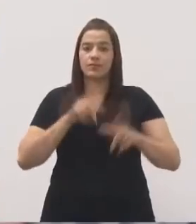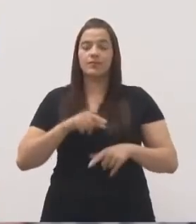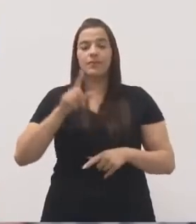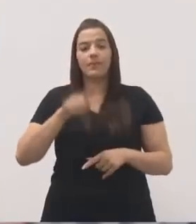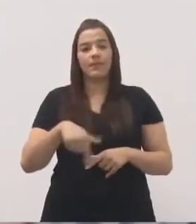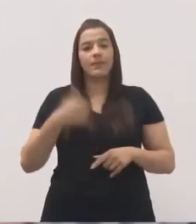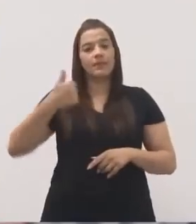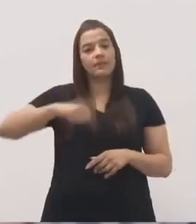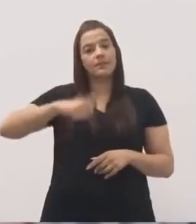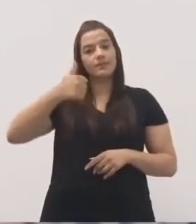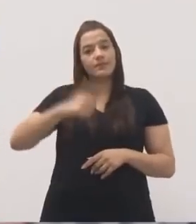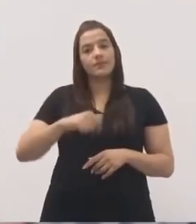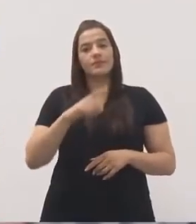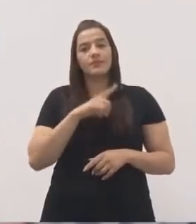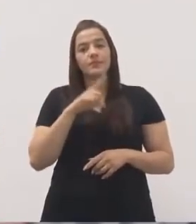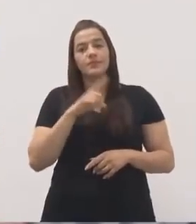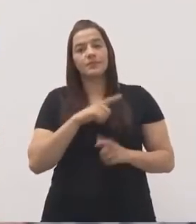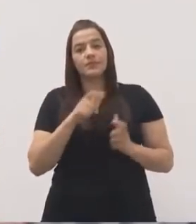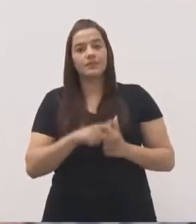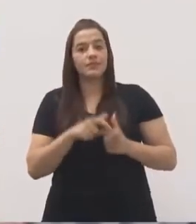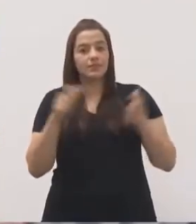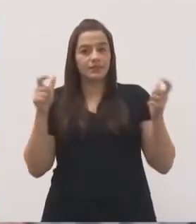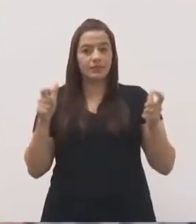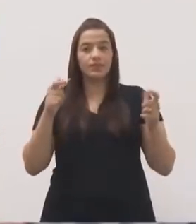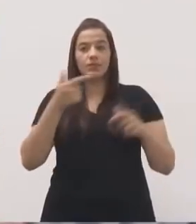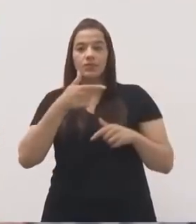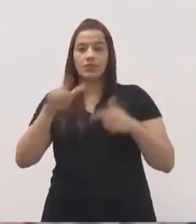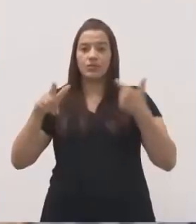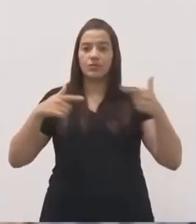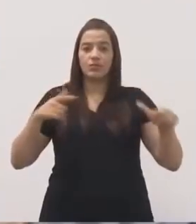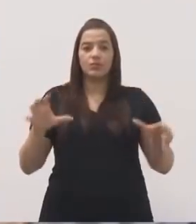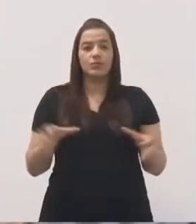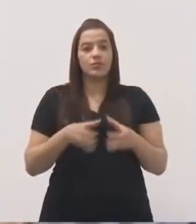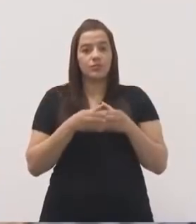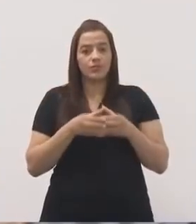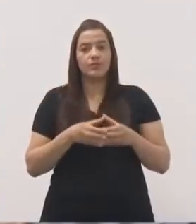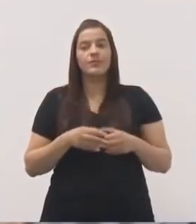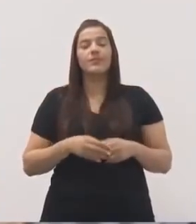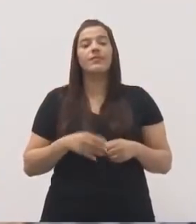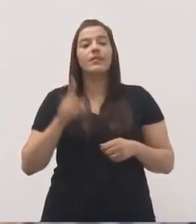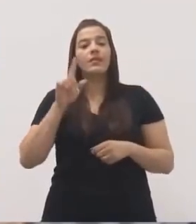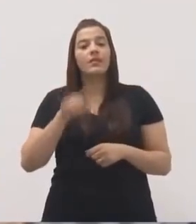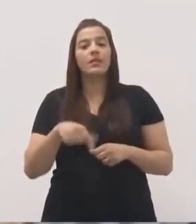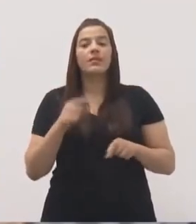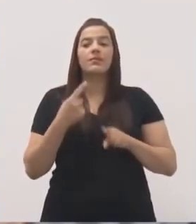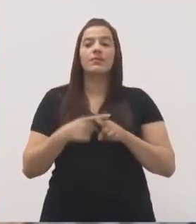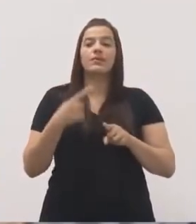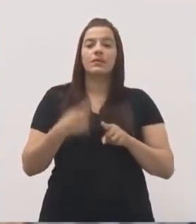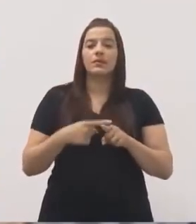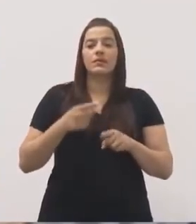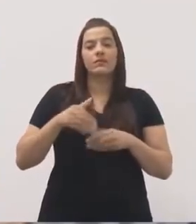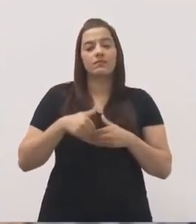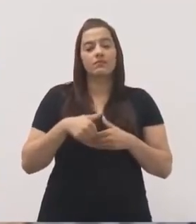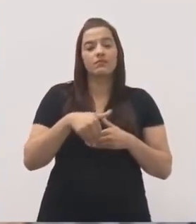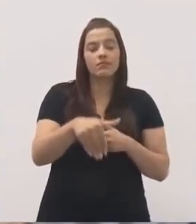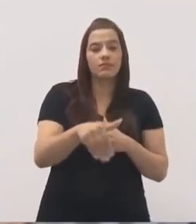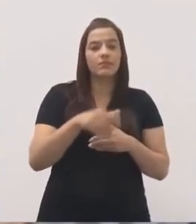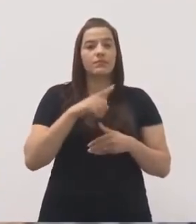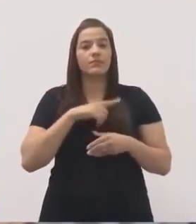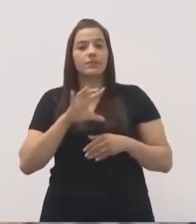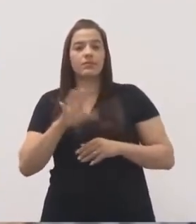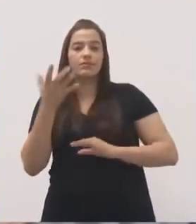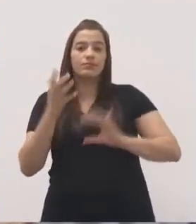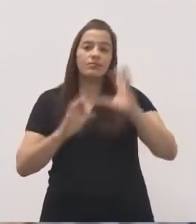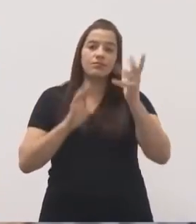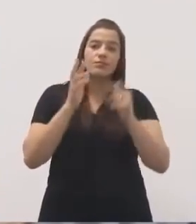pouco maior, digamos assim, do que em outras edições, justamente porque, a partir dela, desses resultados, né,